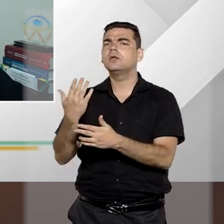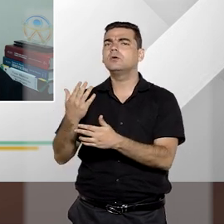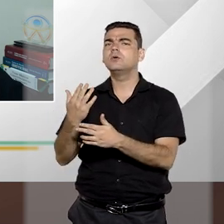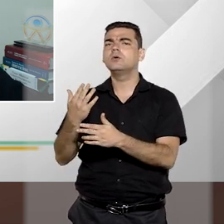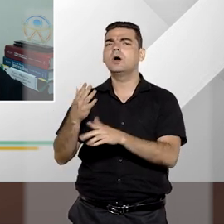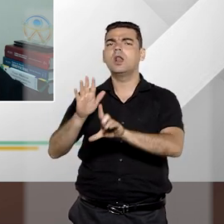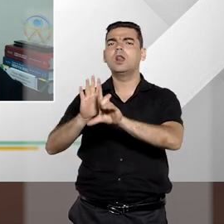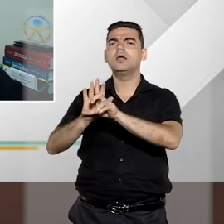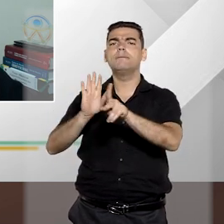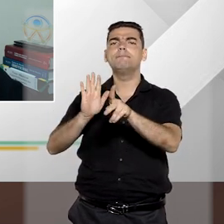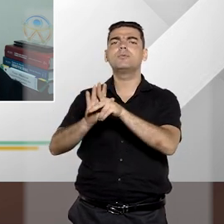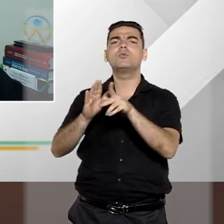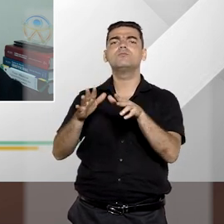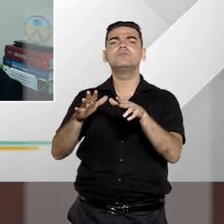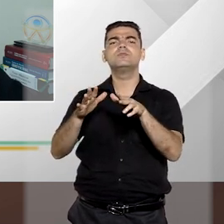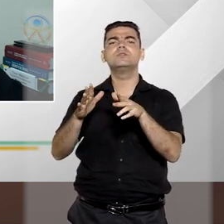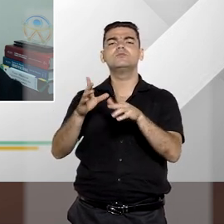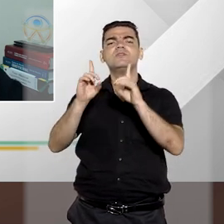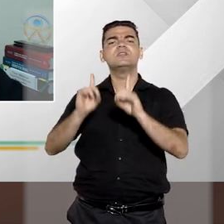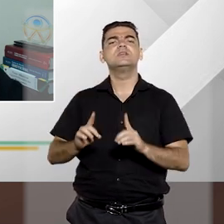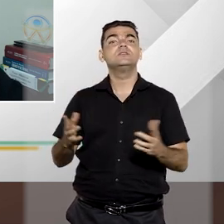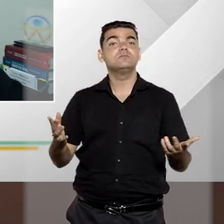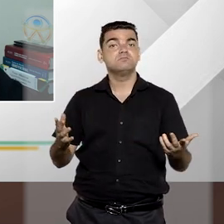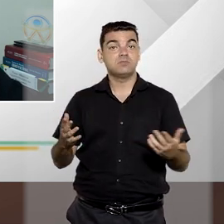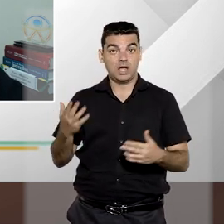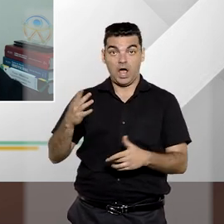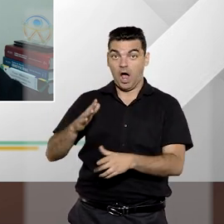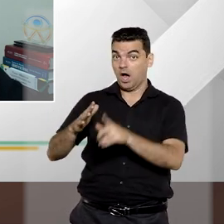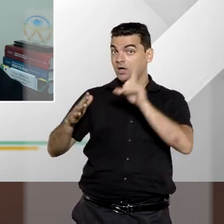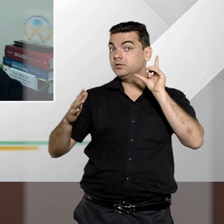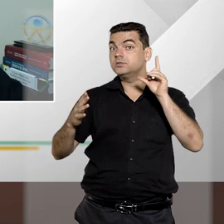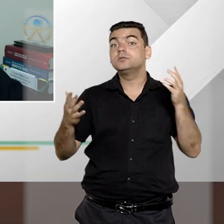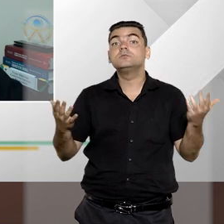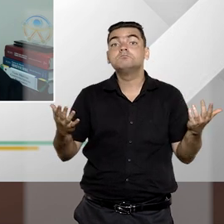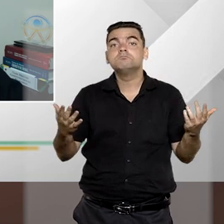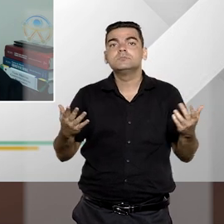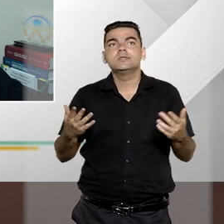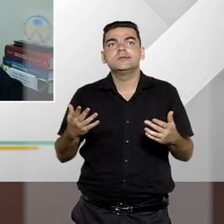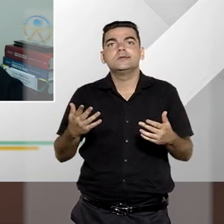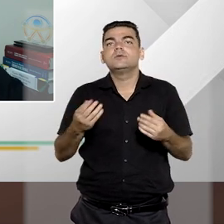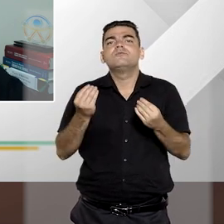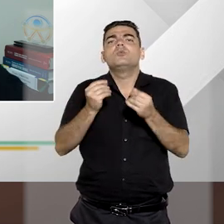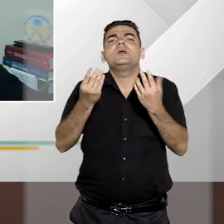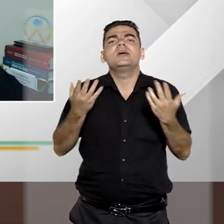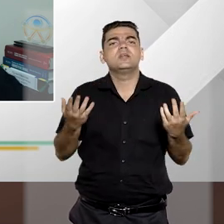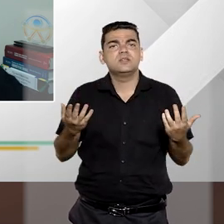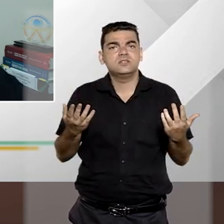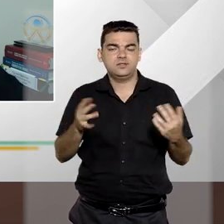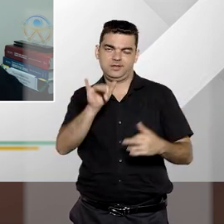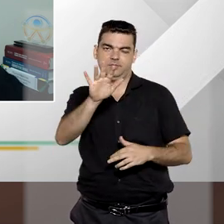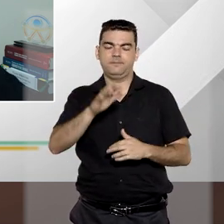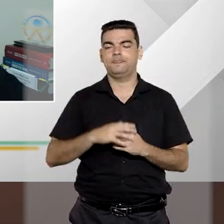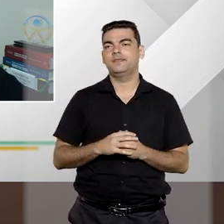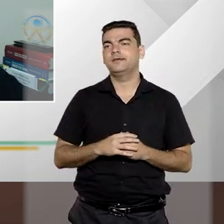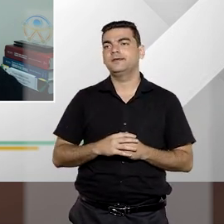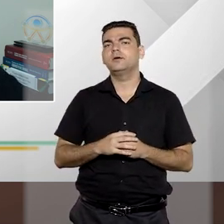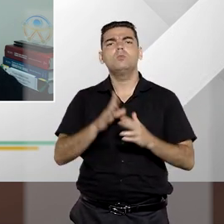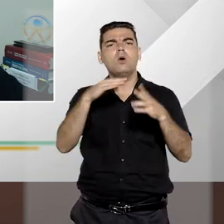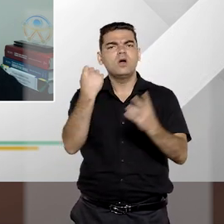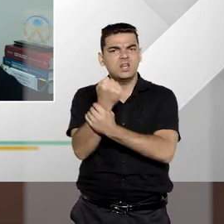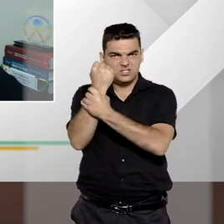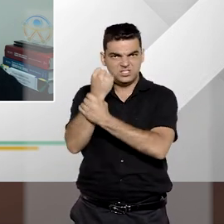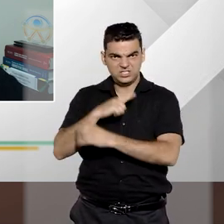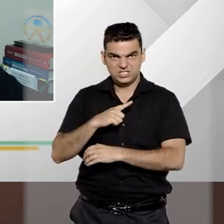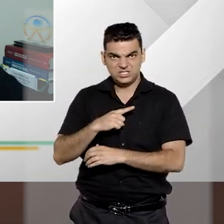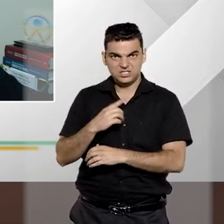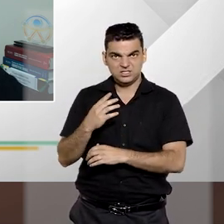Estatuto da Pessoa com Deficiência antes da vigência dessa legislação. Eu queria saber de que forma eram garantidos